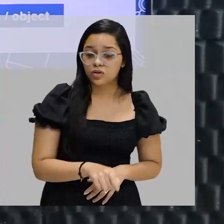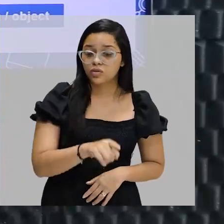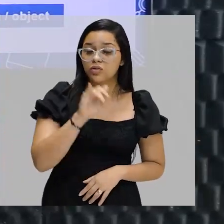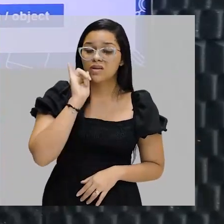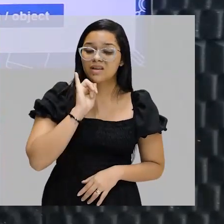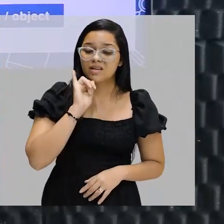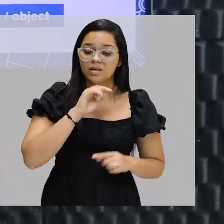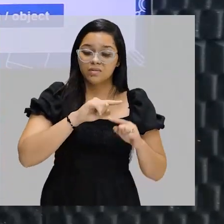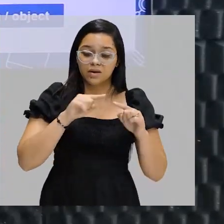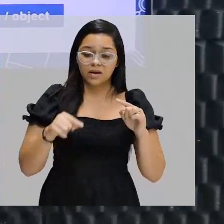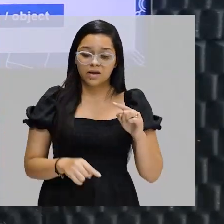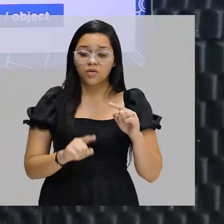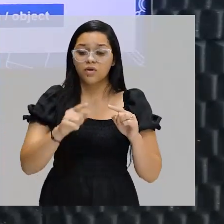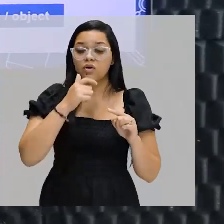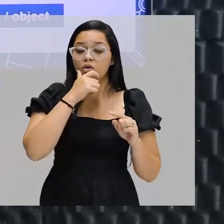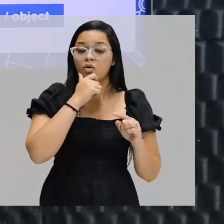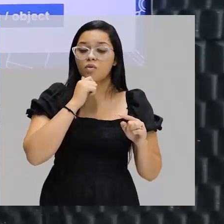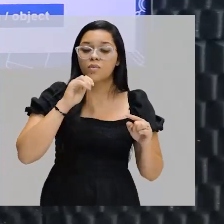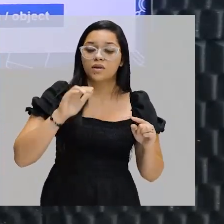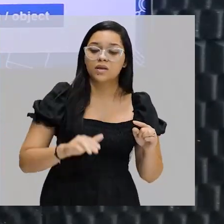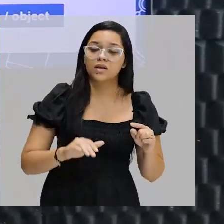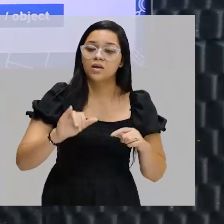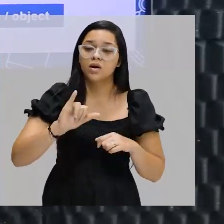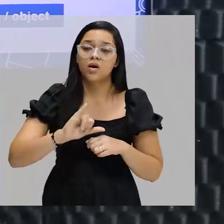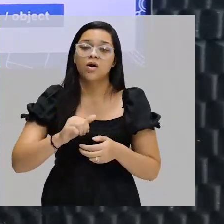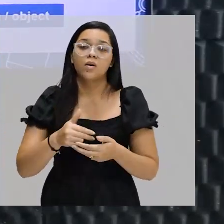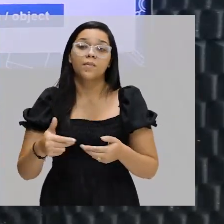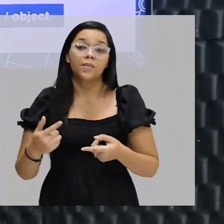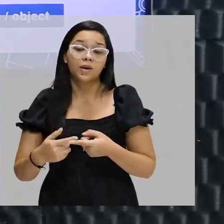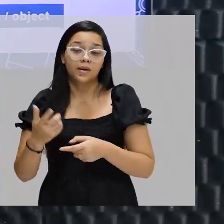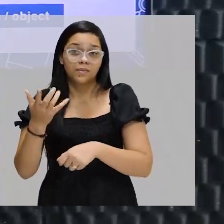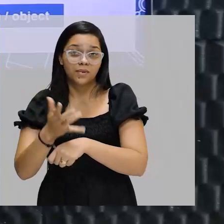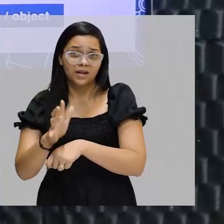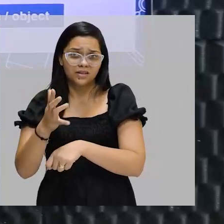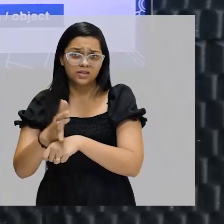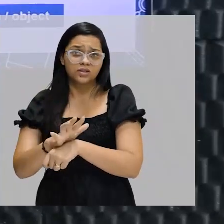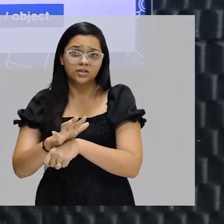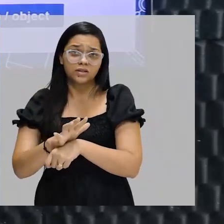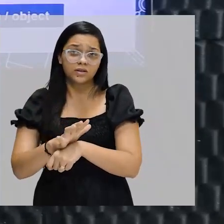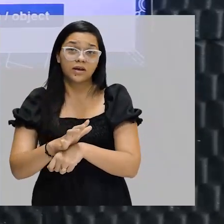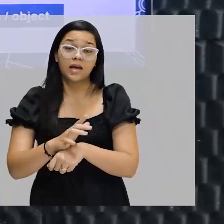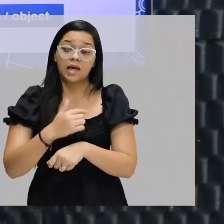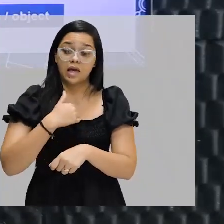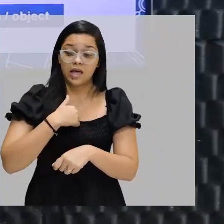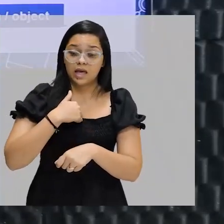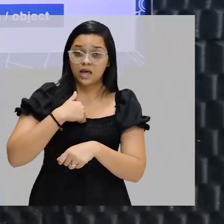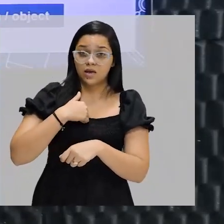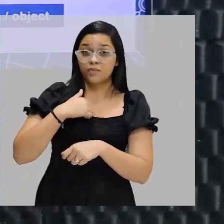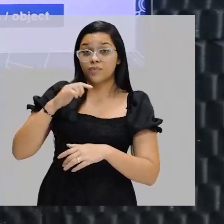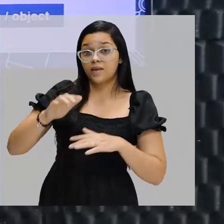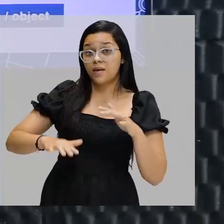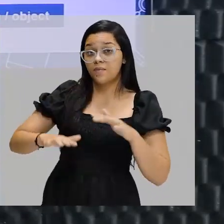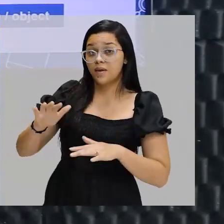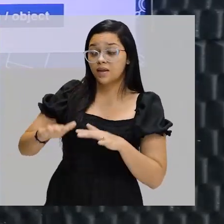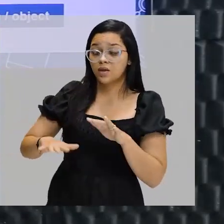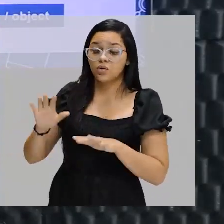de baixo, o menino é o objeto, porque quem pratica a ação sou eu, dependendo do contexto,